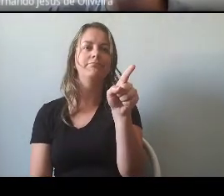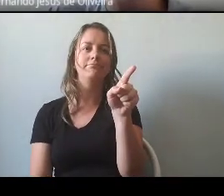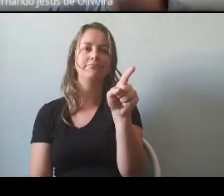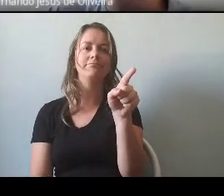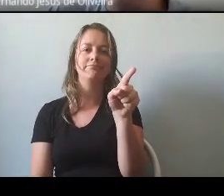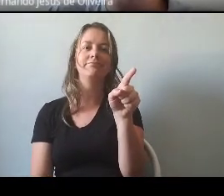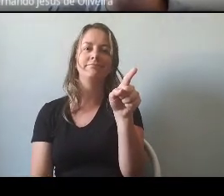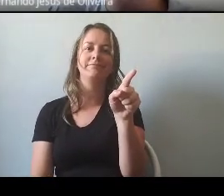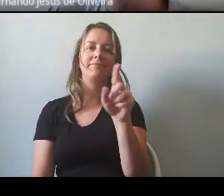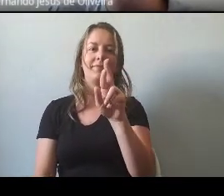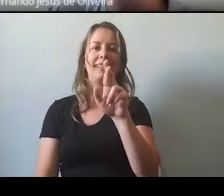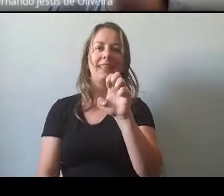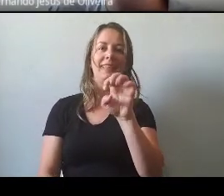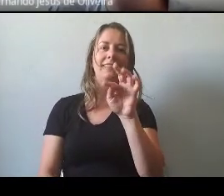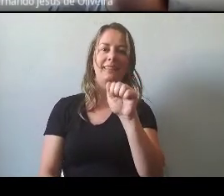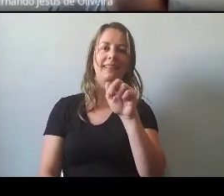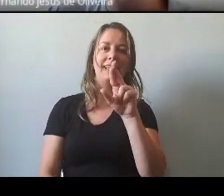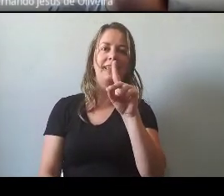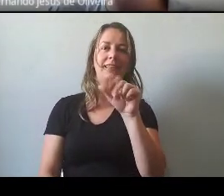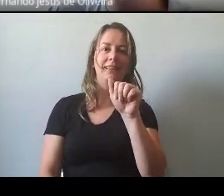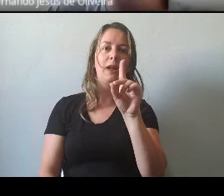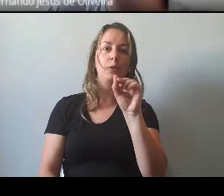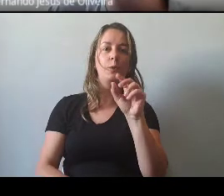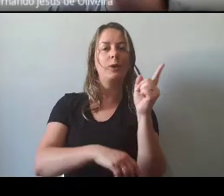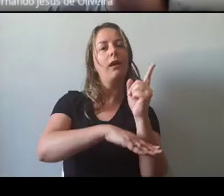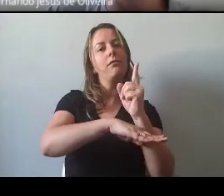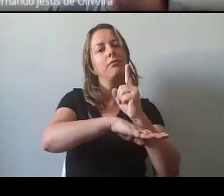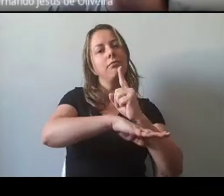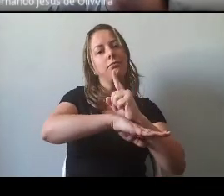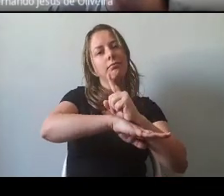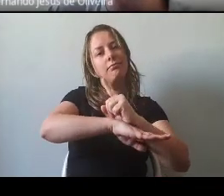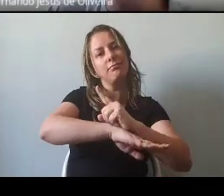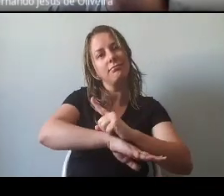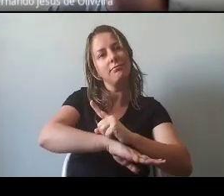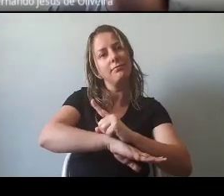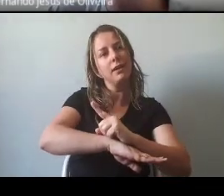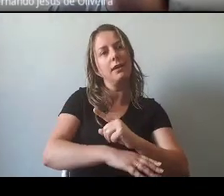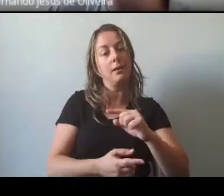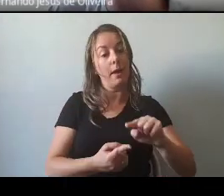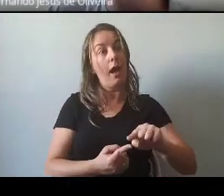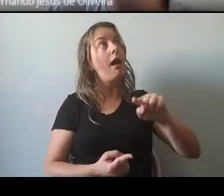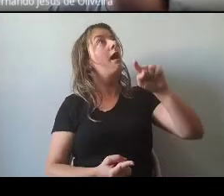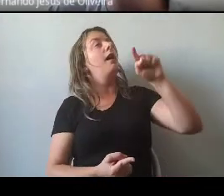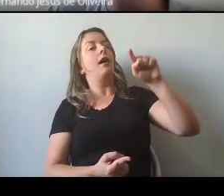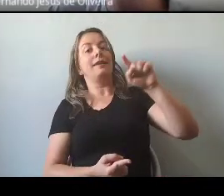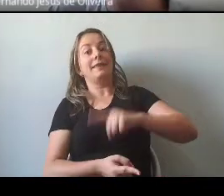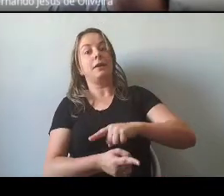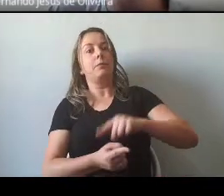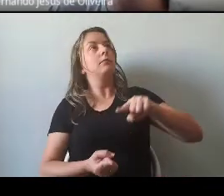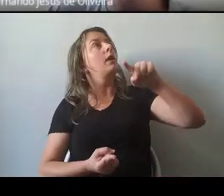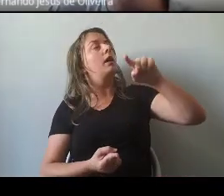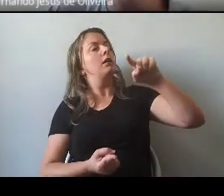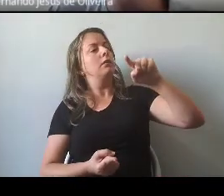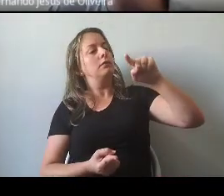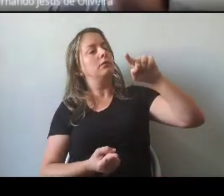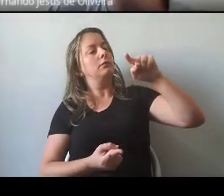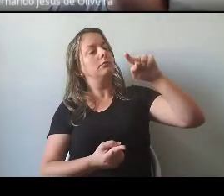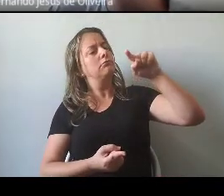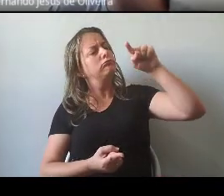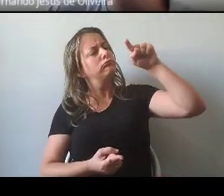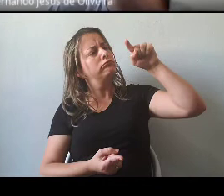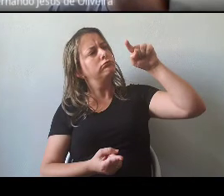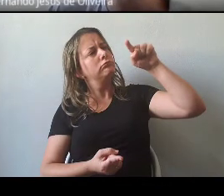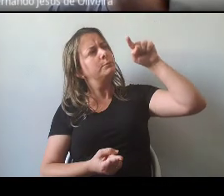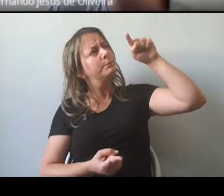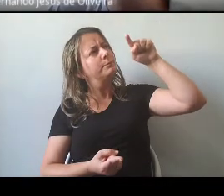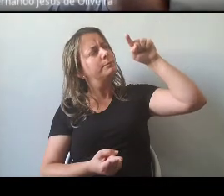retardado, tá? Porque a velocidade vai diminuindo. Então, vocês vão ver, ó, que a distância entre uma posição e outra vai só diminuindo, porque a